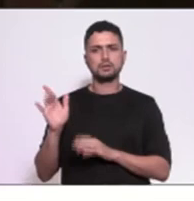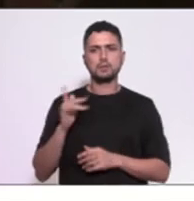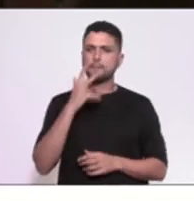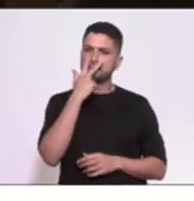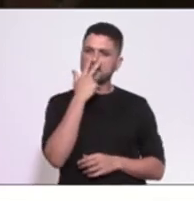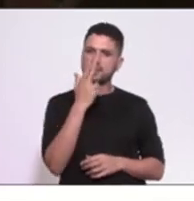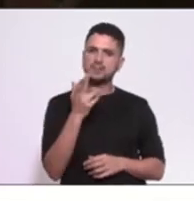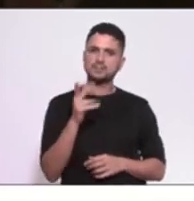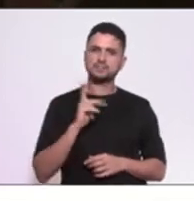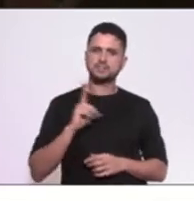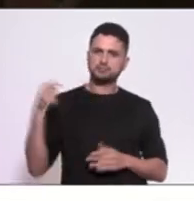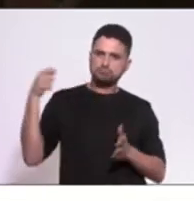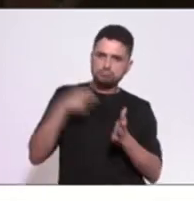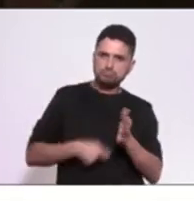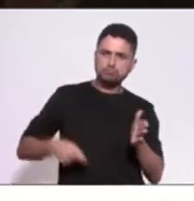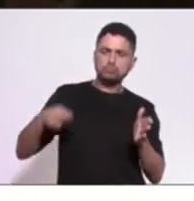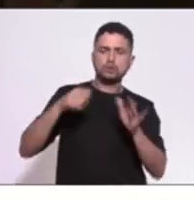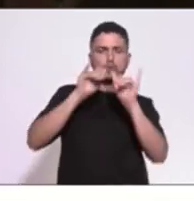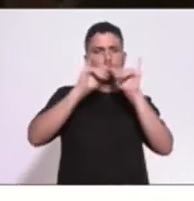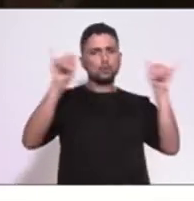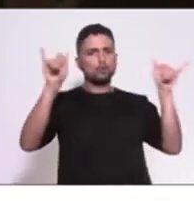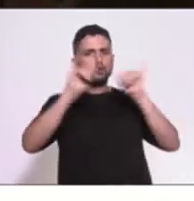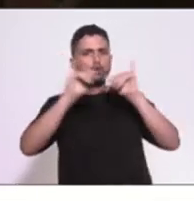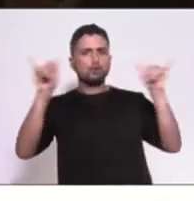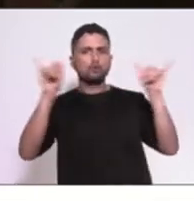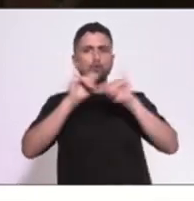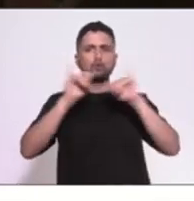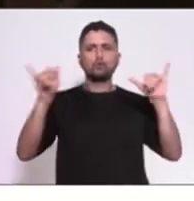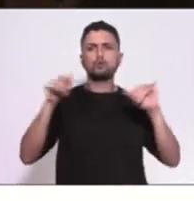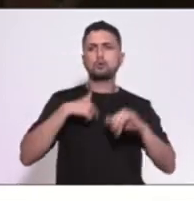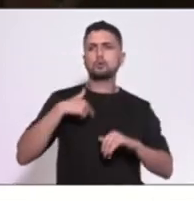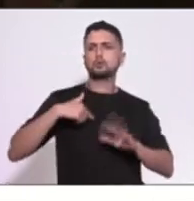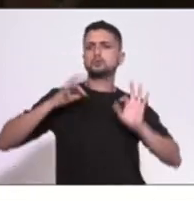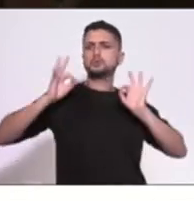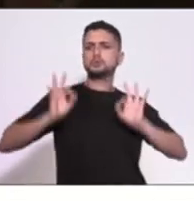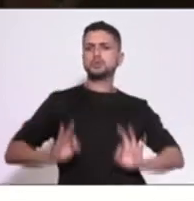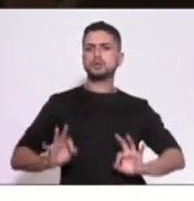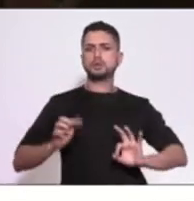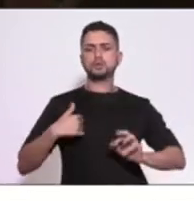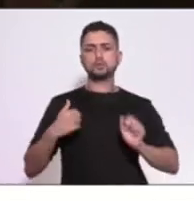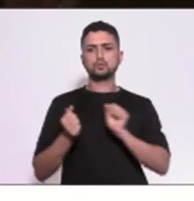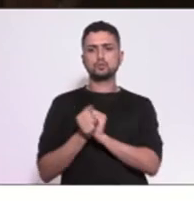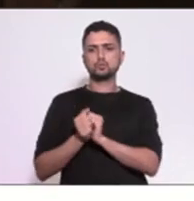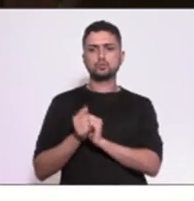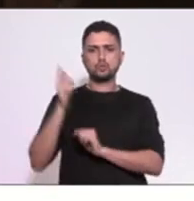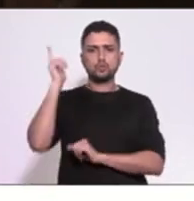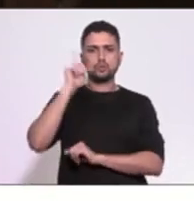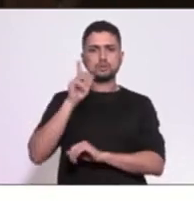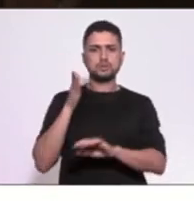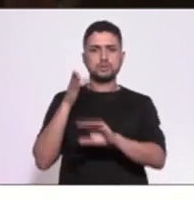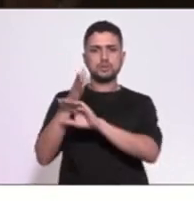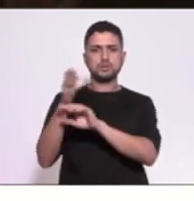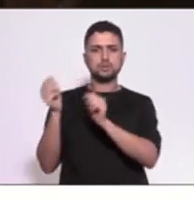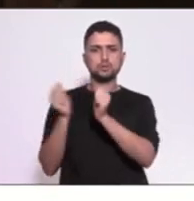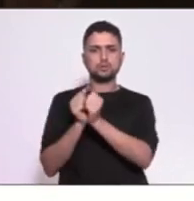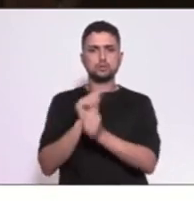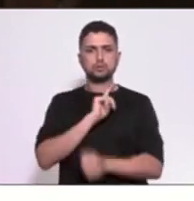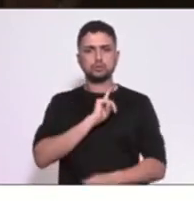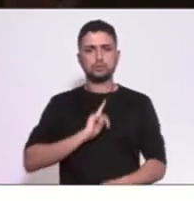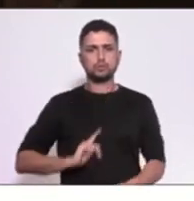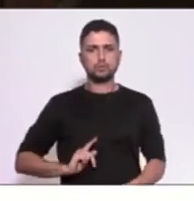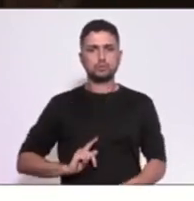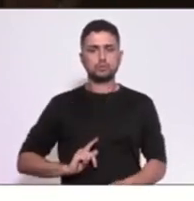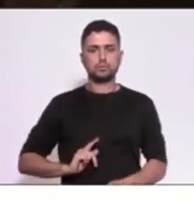bandeira durante sua campanha, chegou ao poder juntamente com o nosso presidente Jair Bolsonaro, levantando